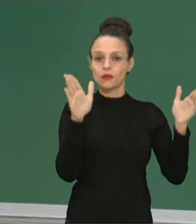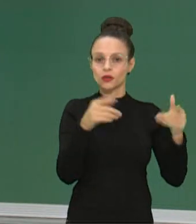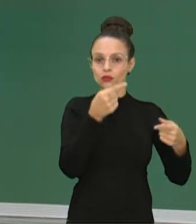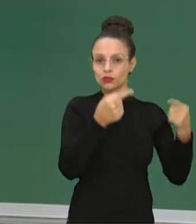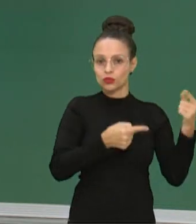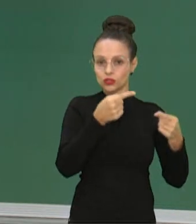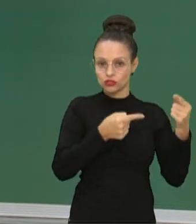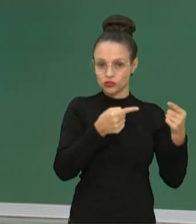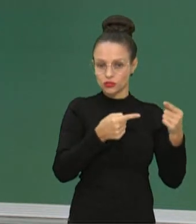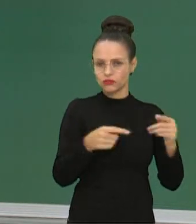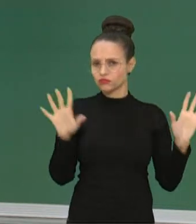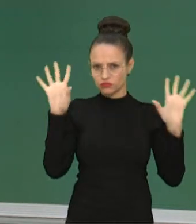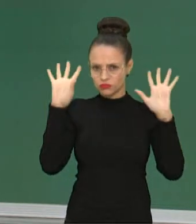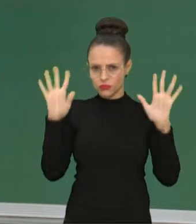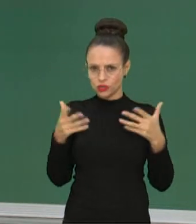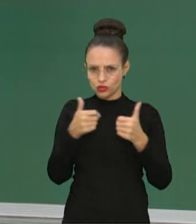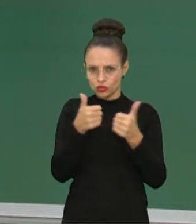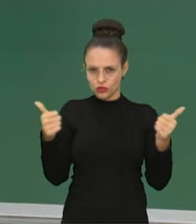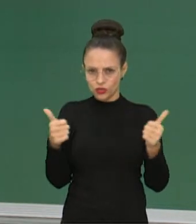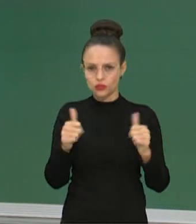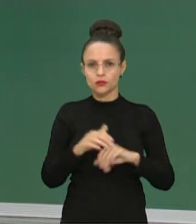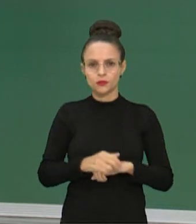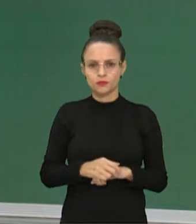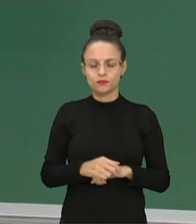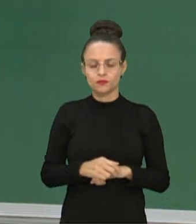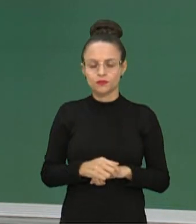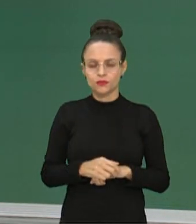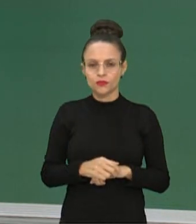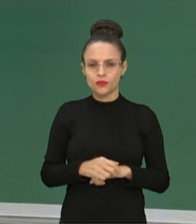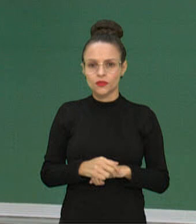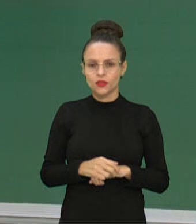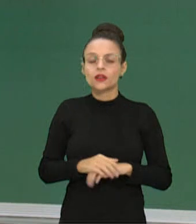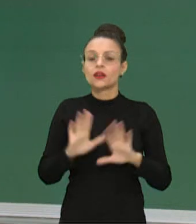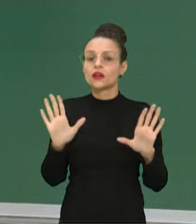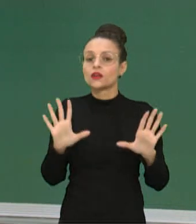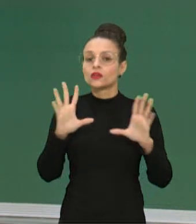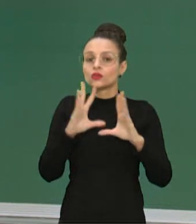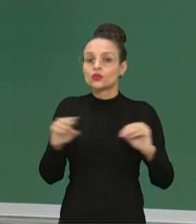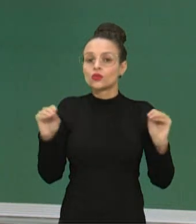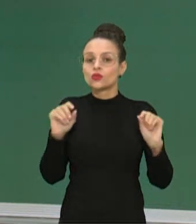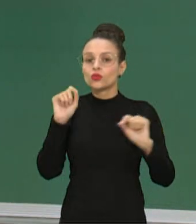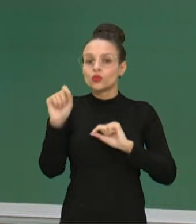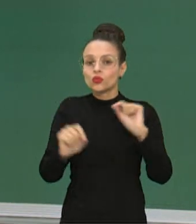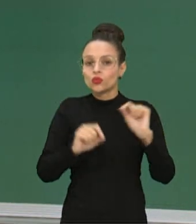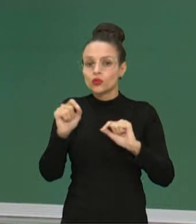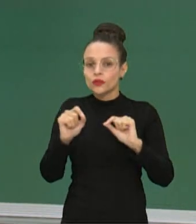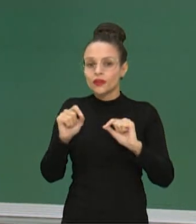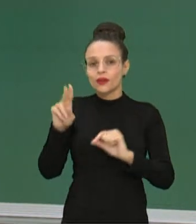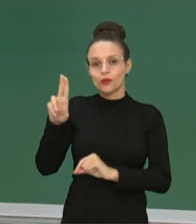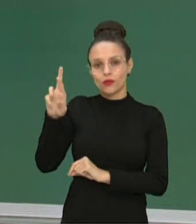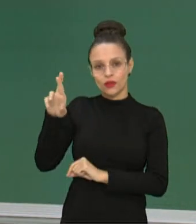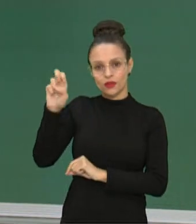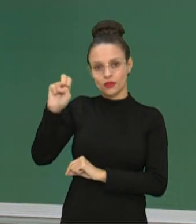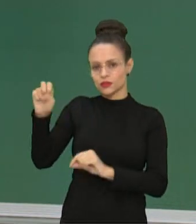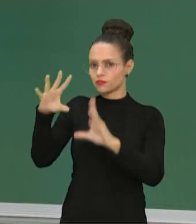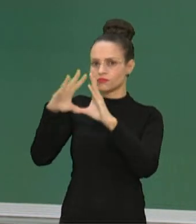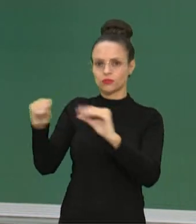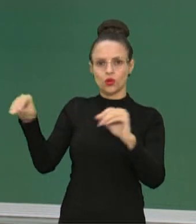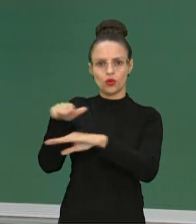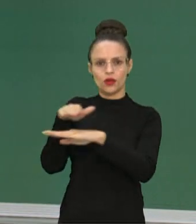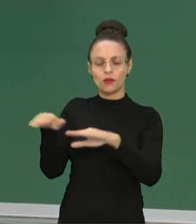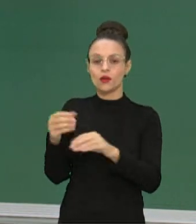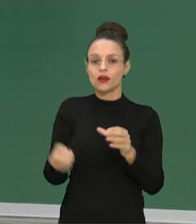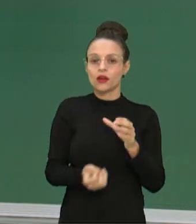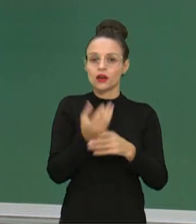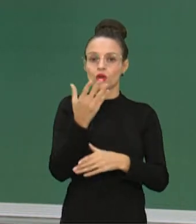política. Está resolvido, nem precisa traduzir os termos. Desapareceu o quê? A União das Repúblicas Socialistas Soviéticas e